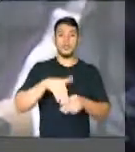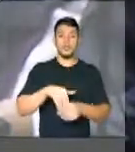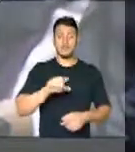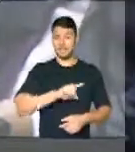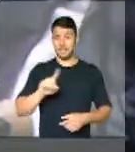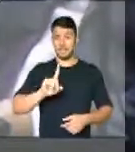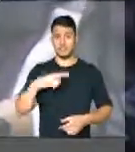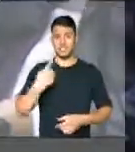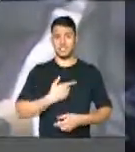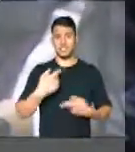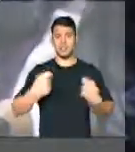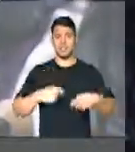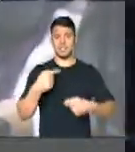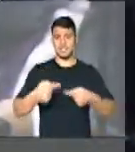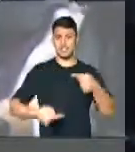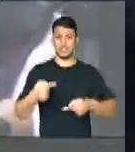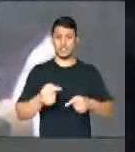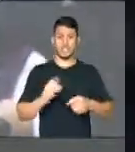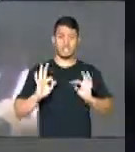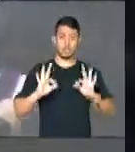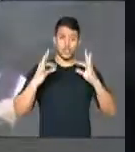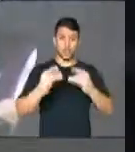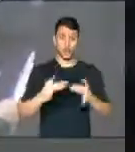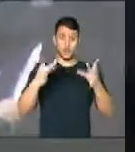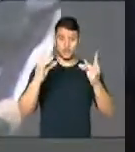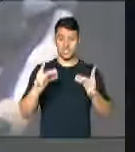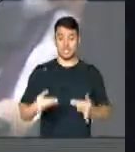vamos discutir essa reforma para a população poder se